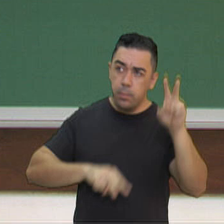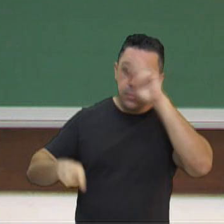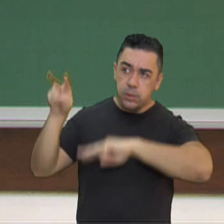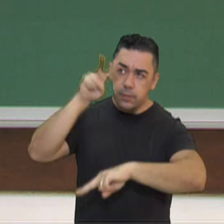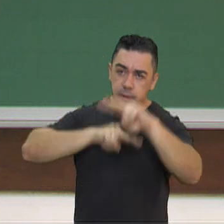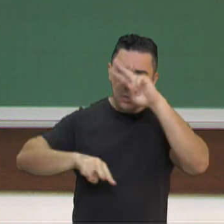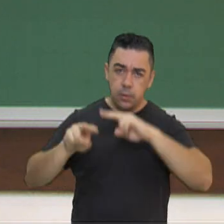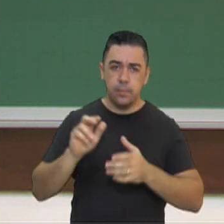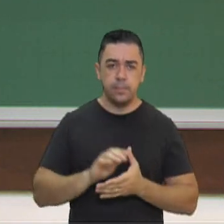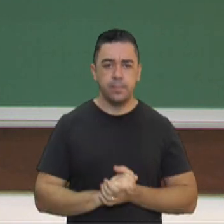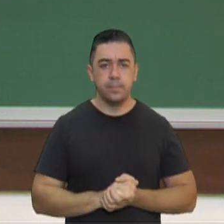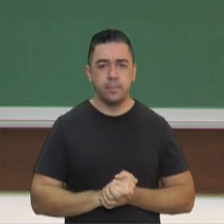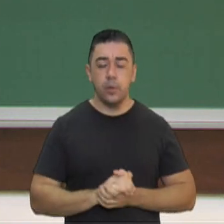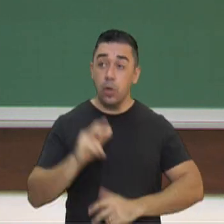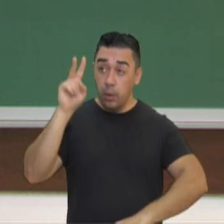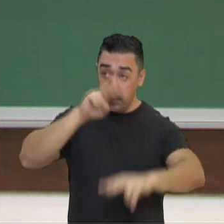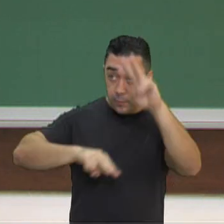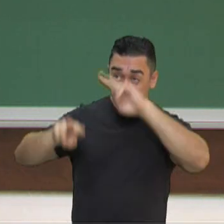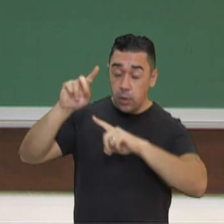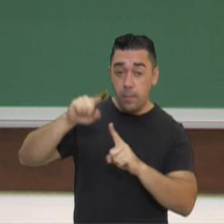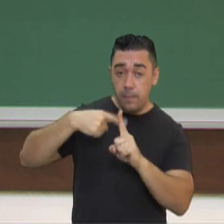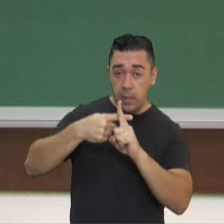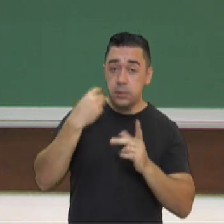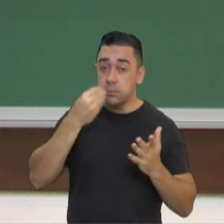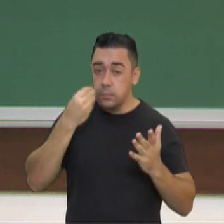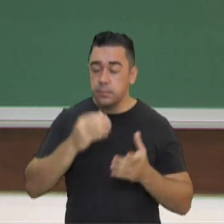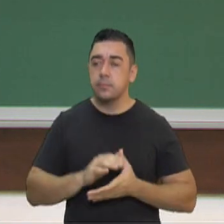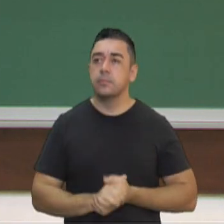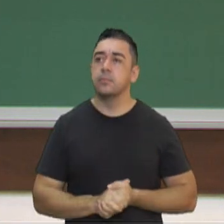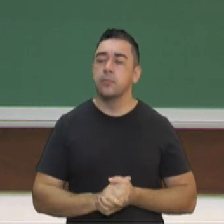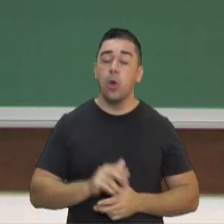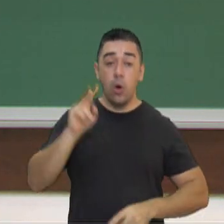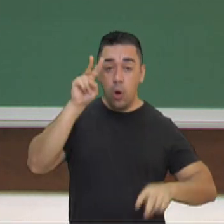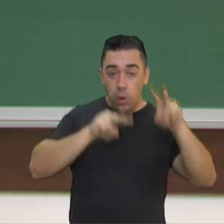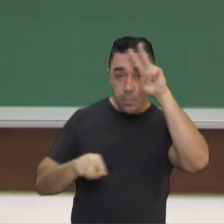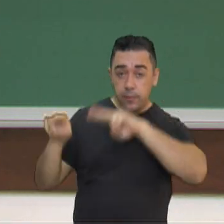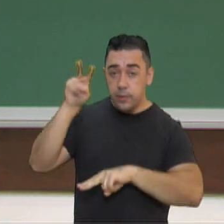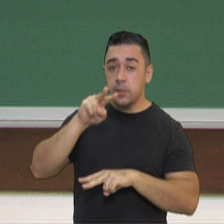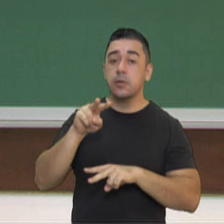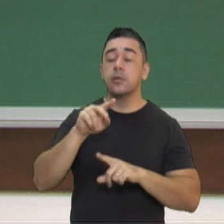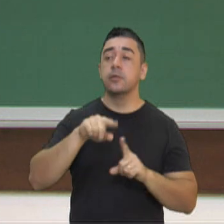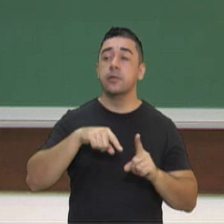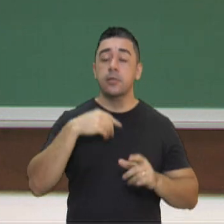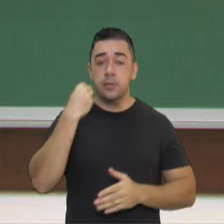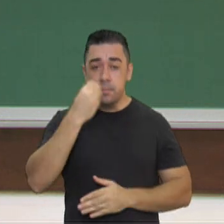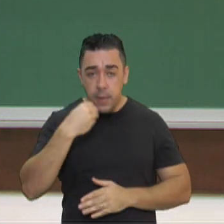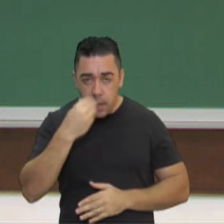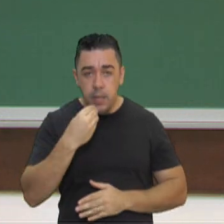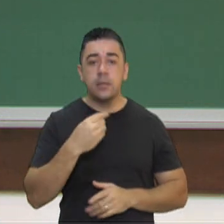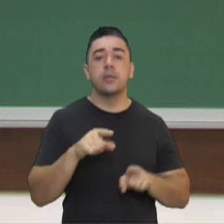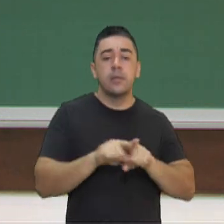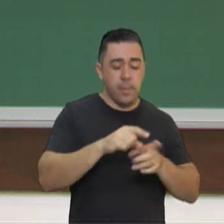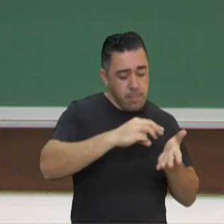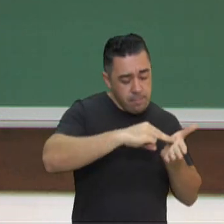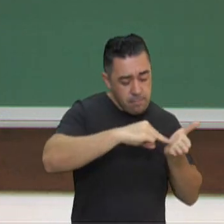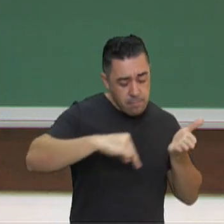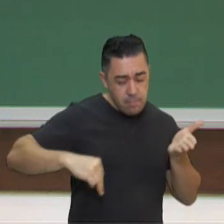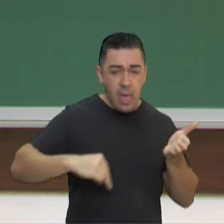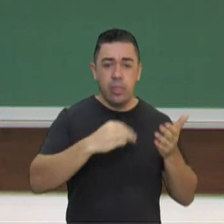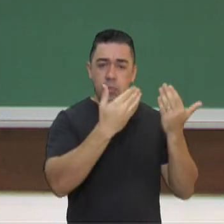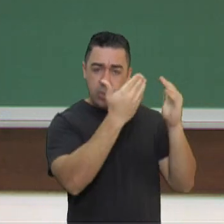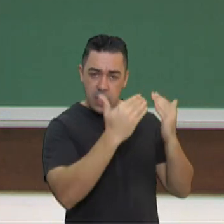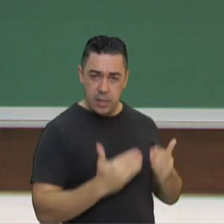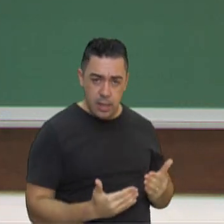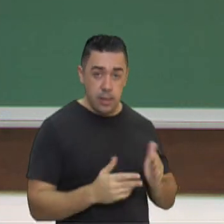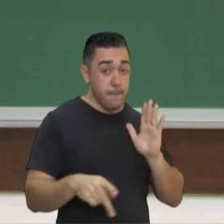observações e experiências, observações, experiências e métodos científicos de